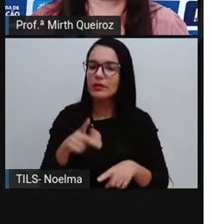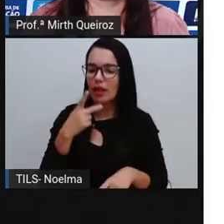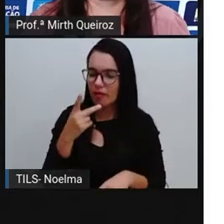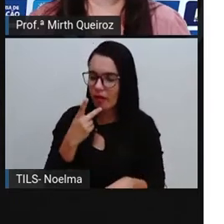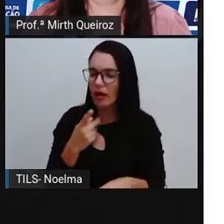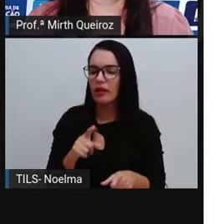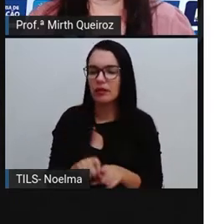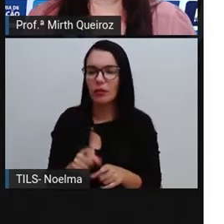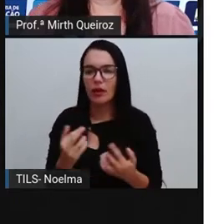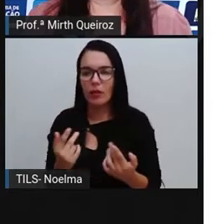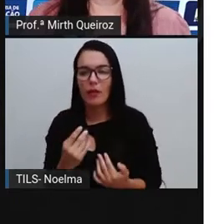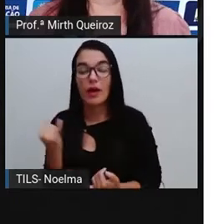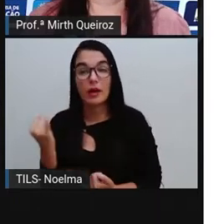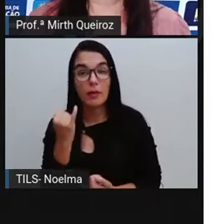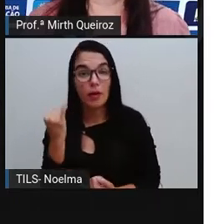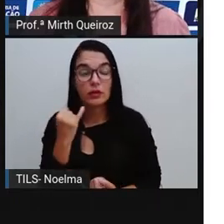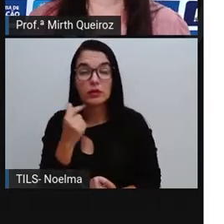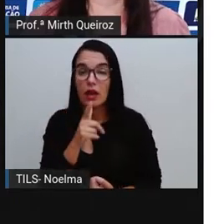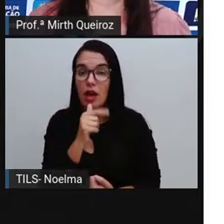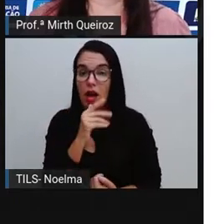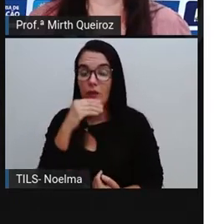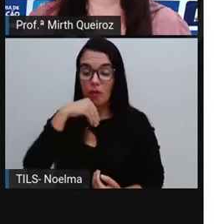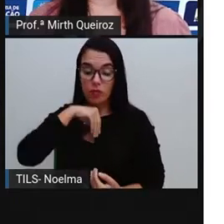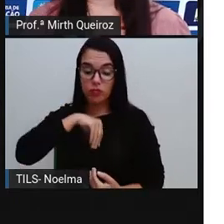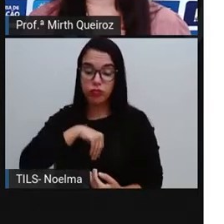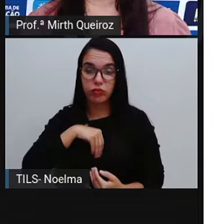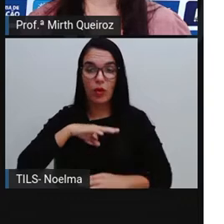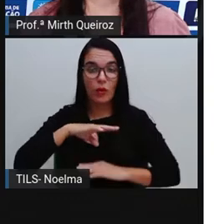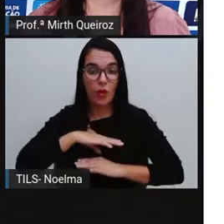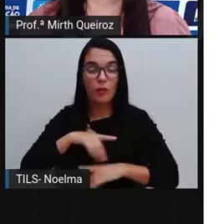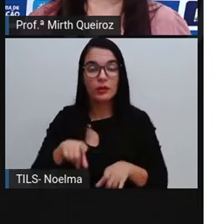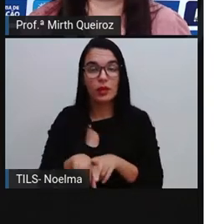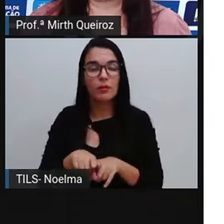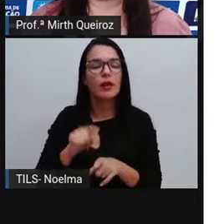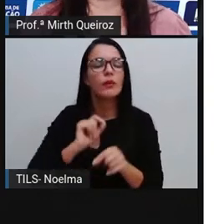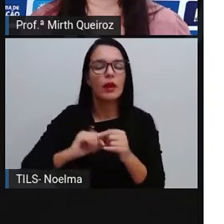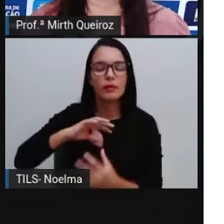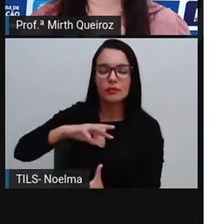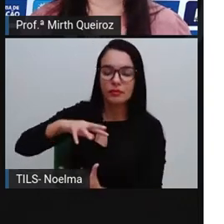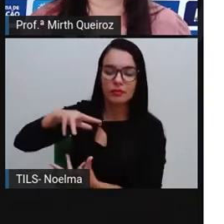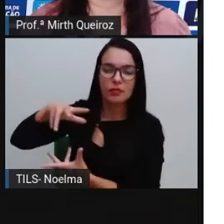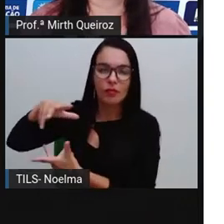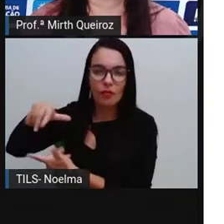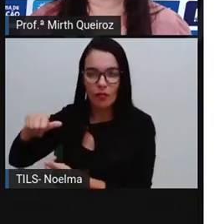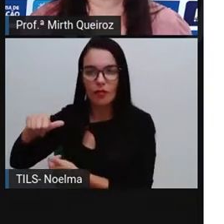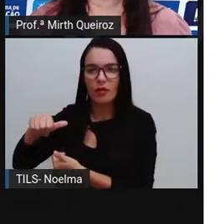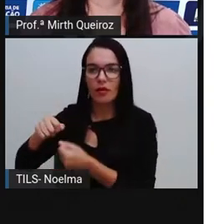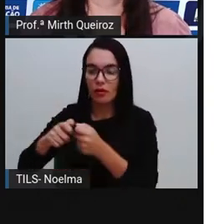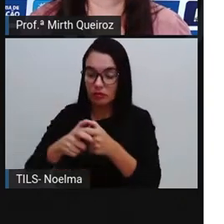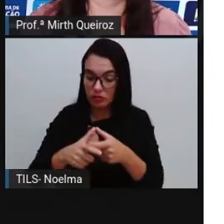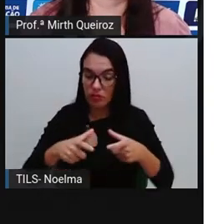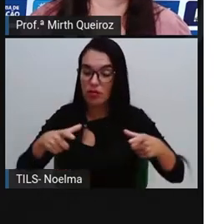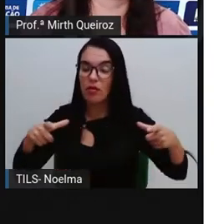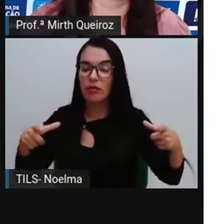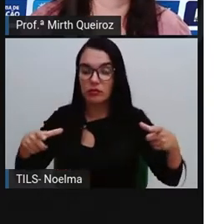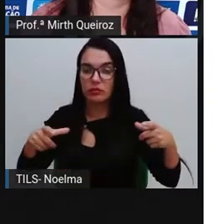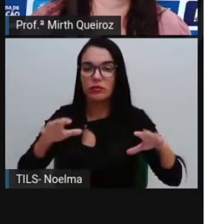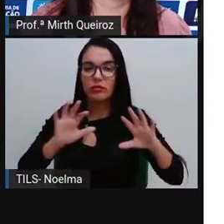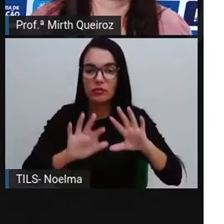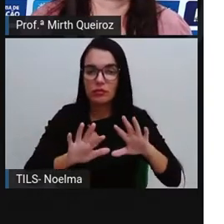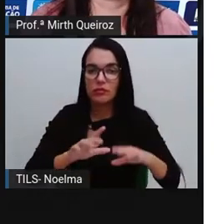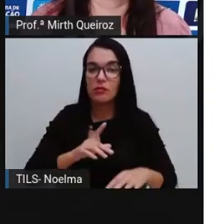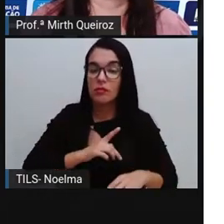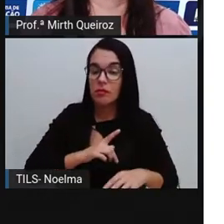isso, da importância da água para o planeta, que é de tamanha proporção. Posto que é um